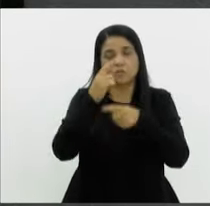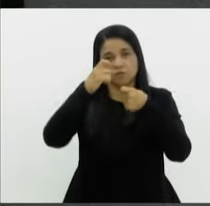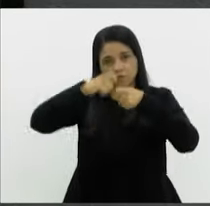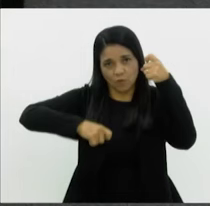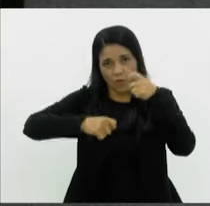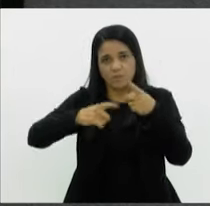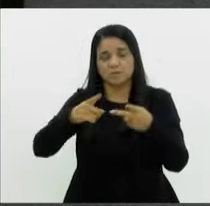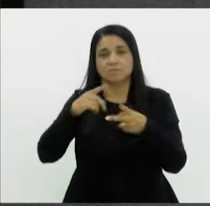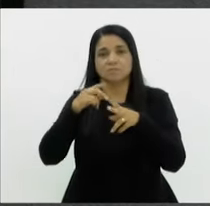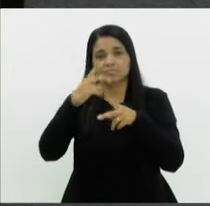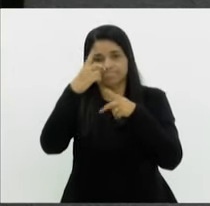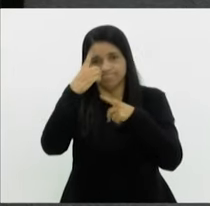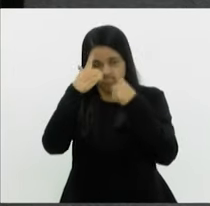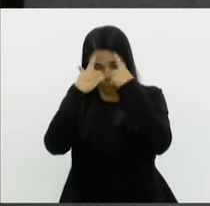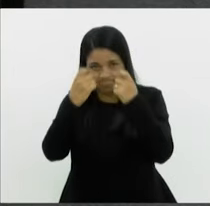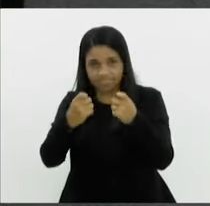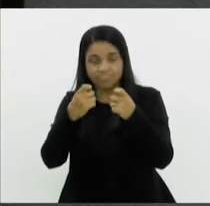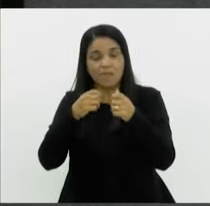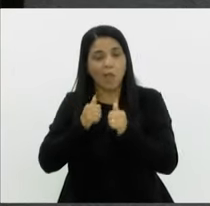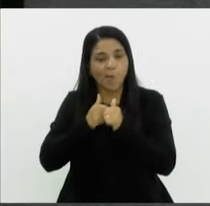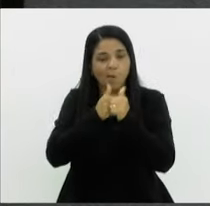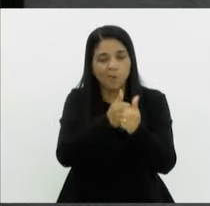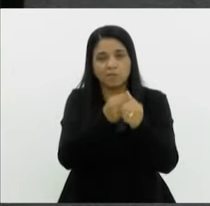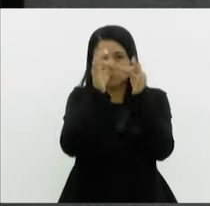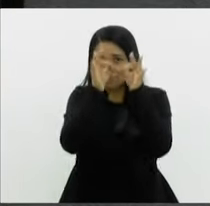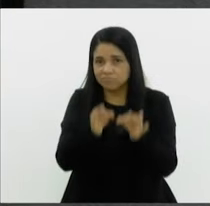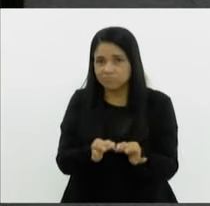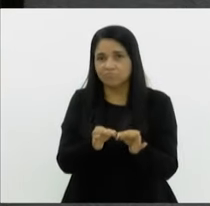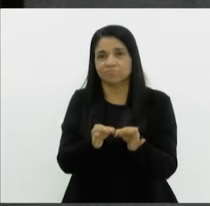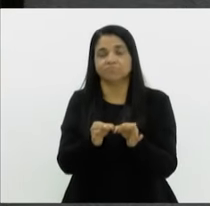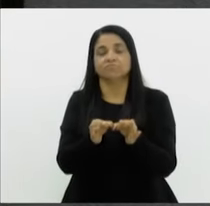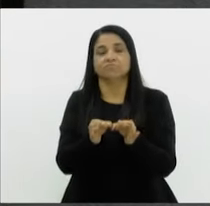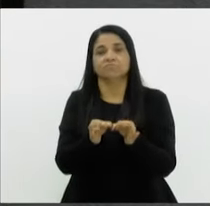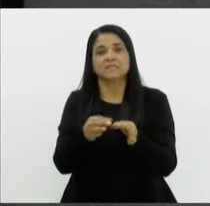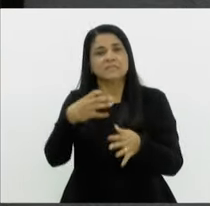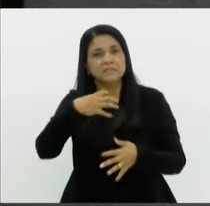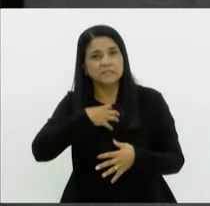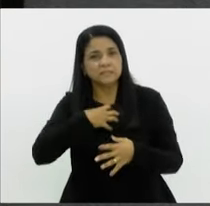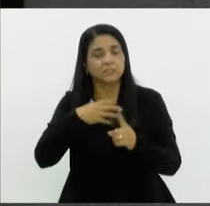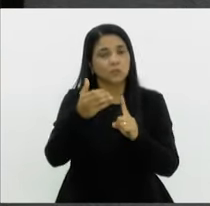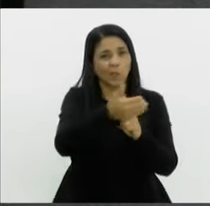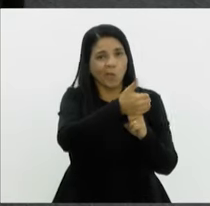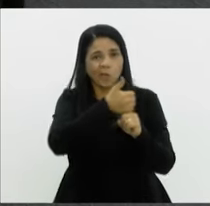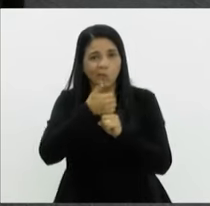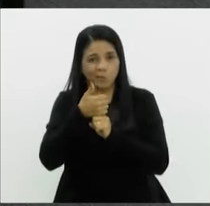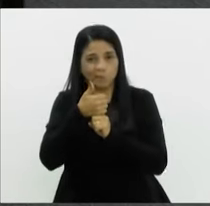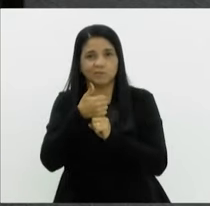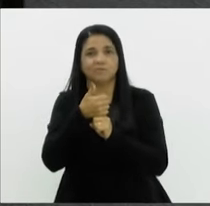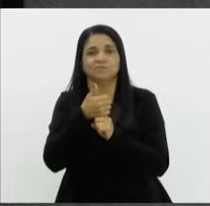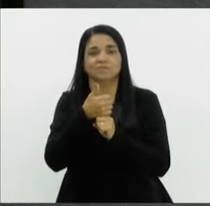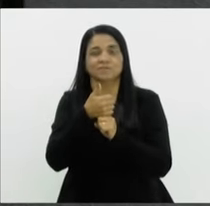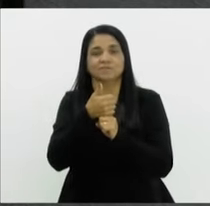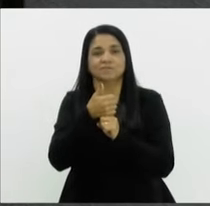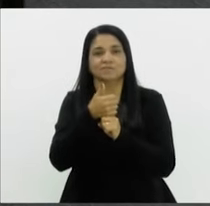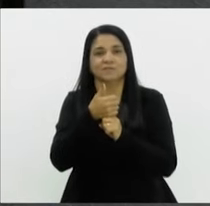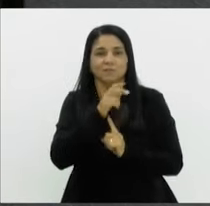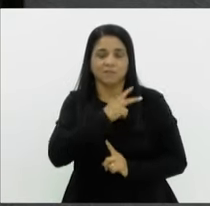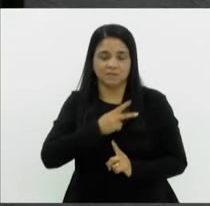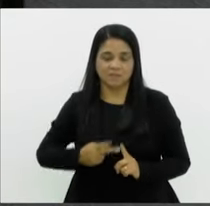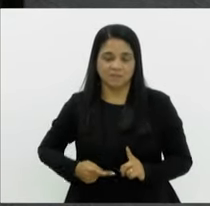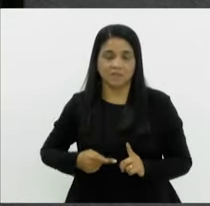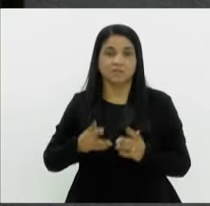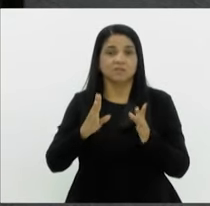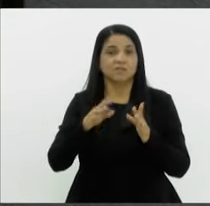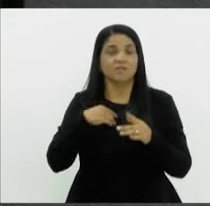tenham um acompanhamento adequado, concreto, e que elas se sintam acolhidas, senhor presidente. Diante de vários casos